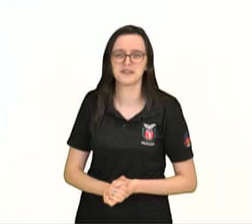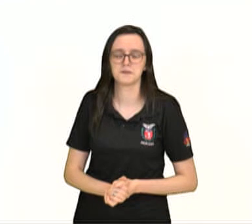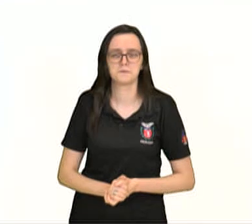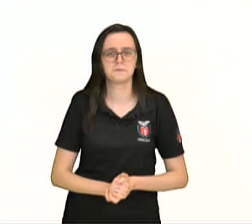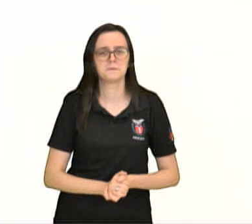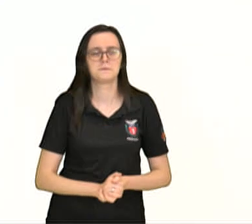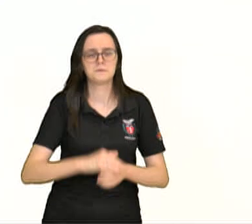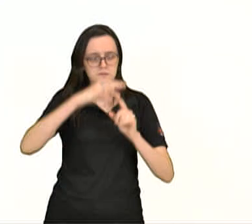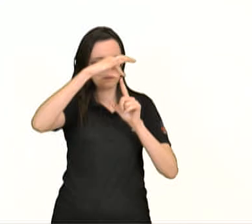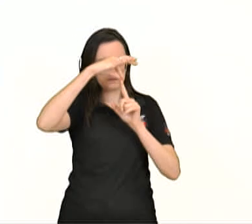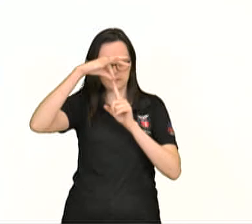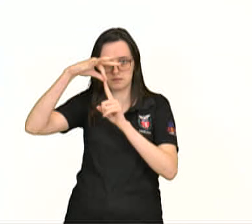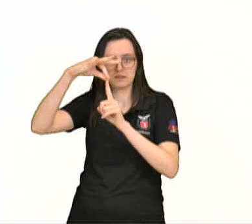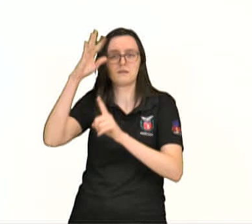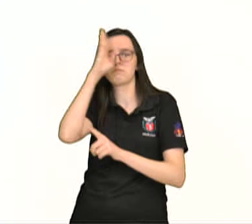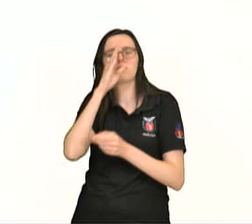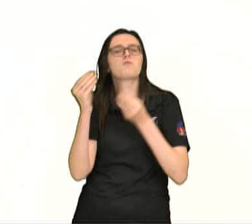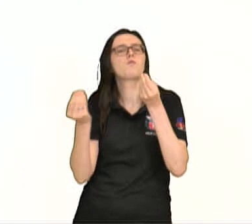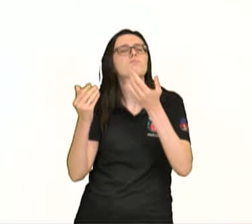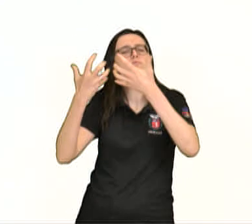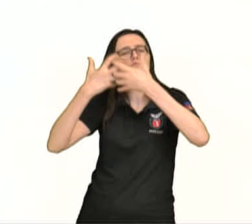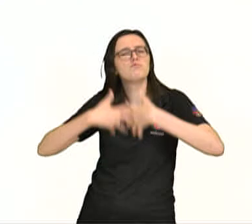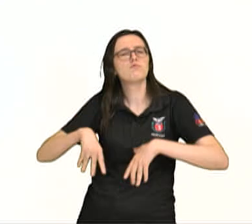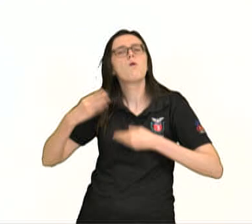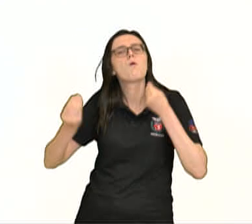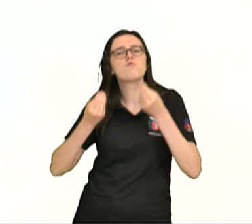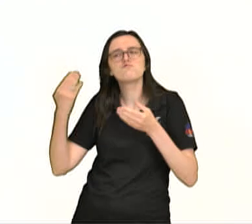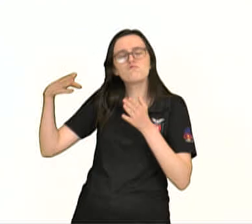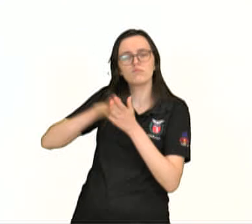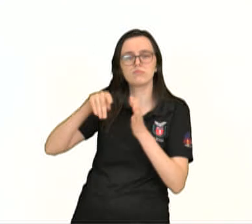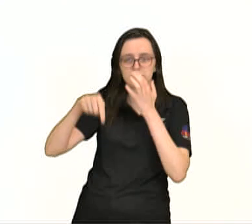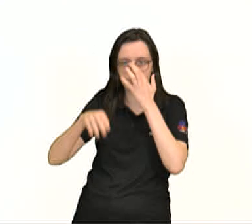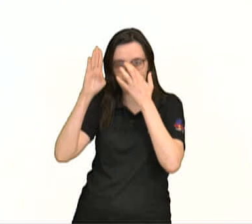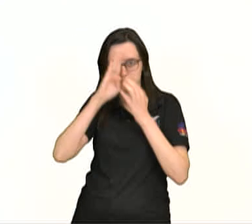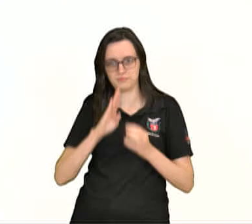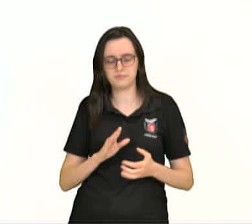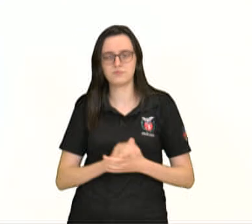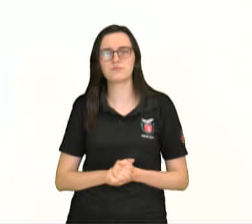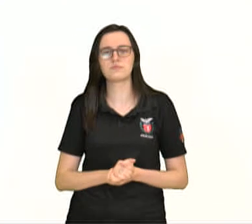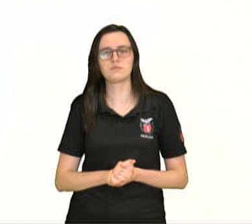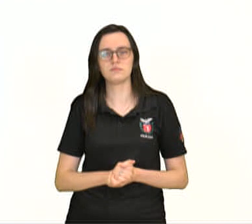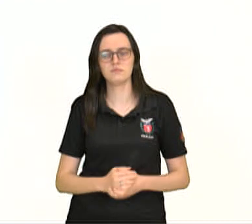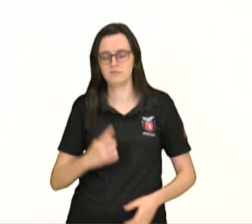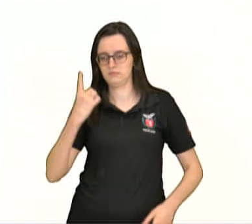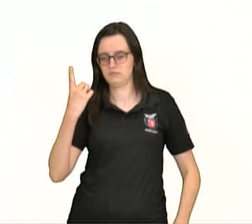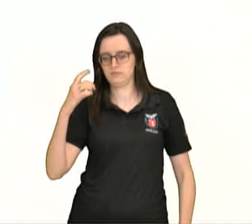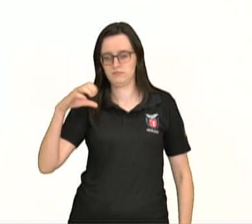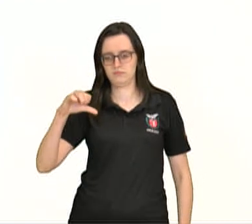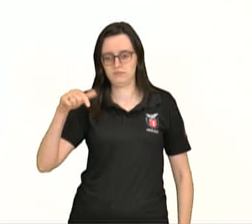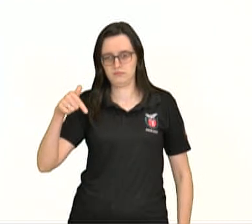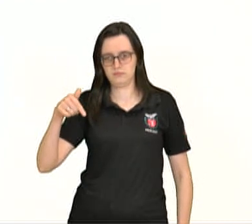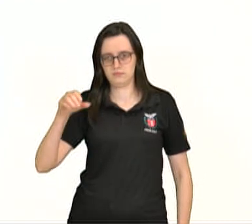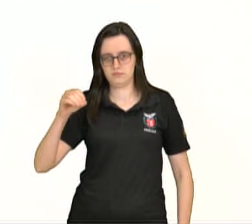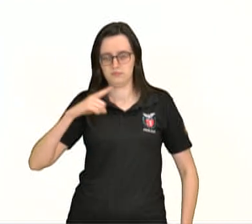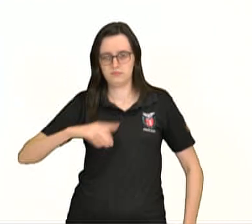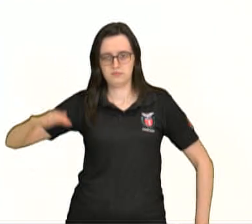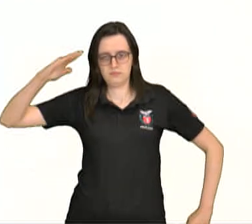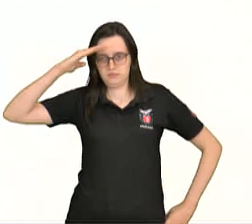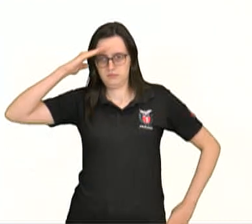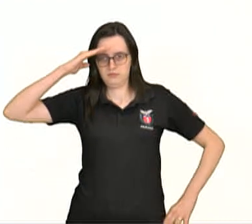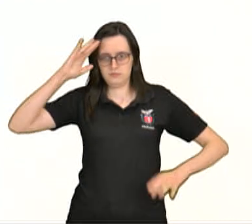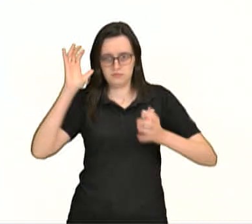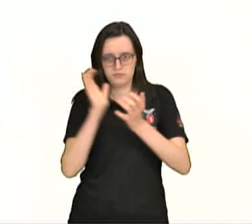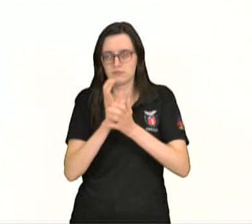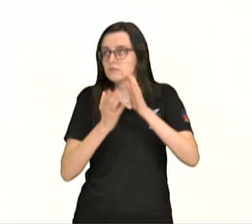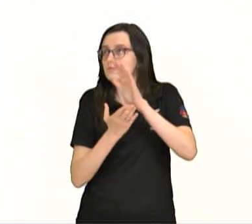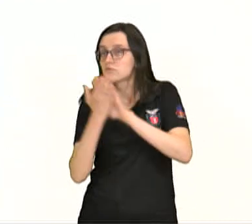A orientação no Brasil, vamos falar um pouquinho sobre como ela chegou aqui para nós no Brasil. Em 1970, os militares eles foram